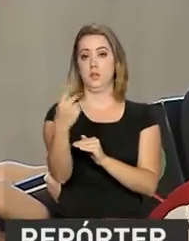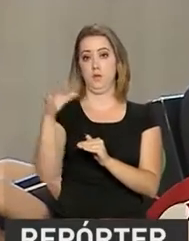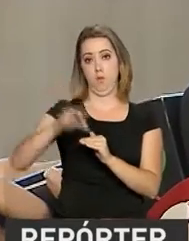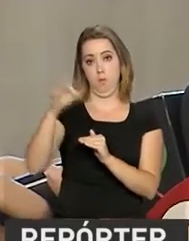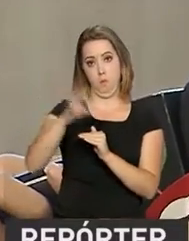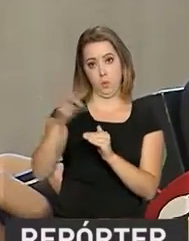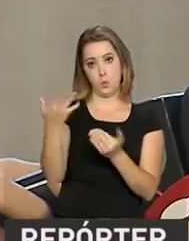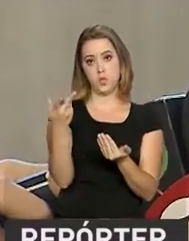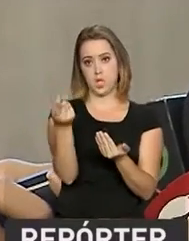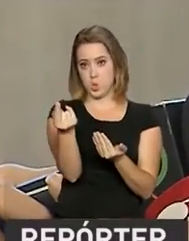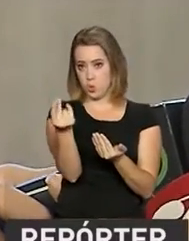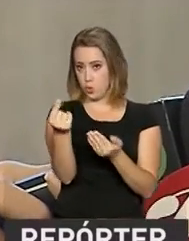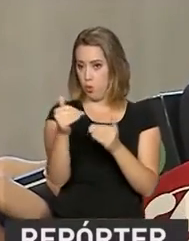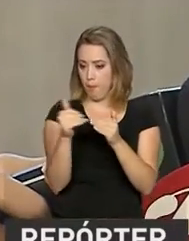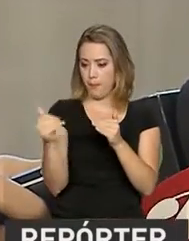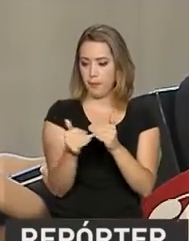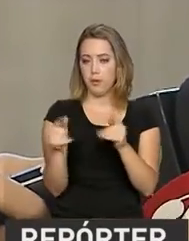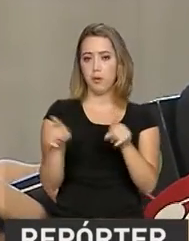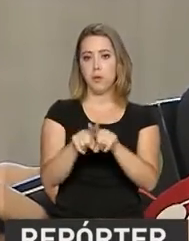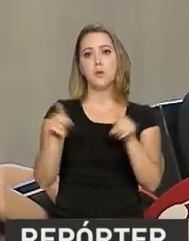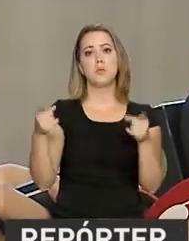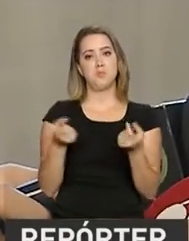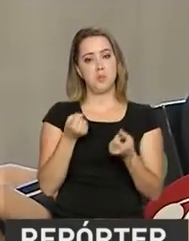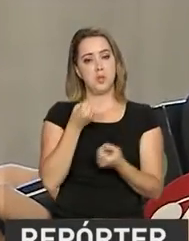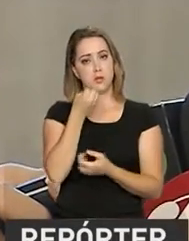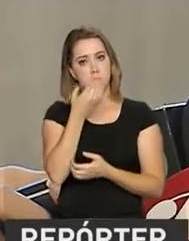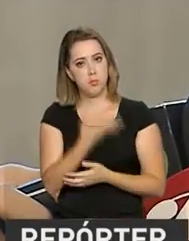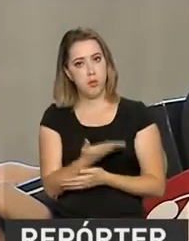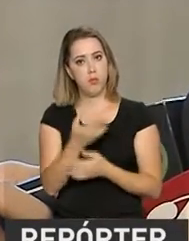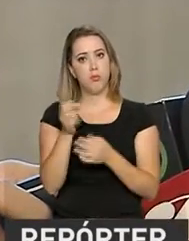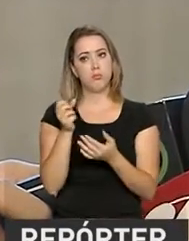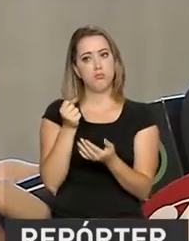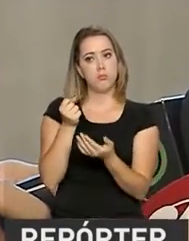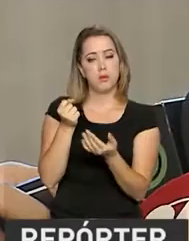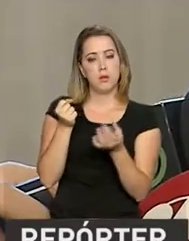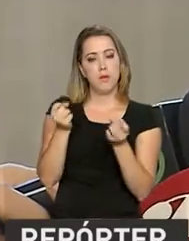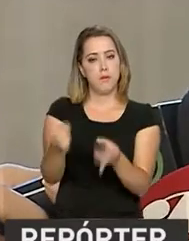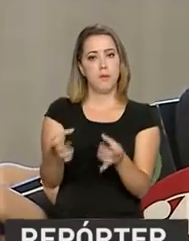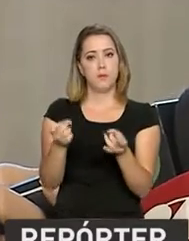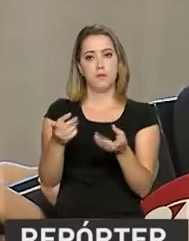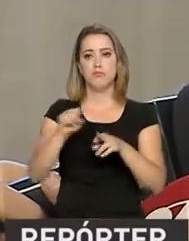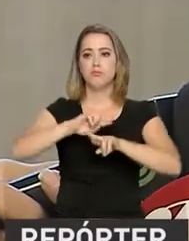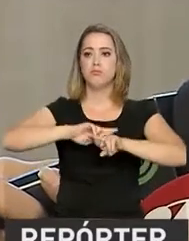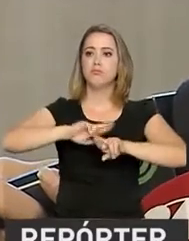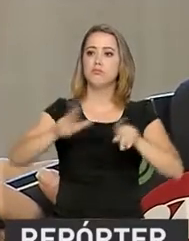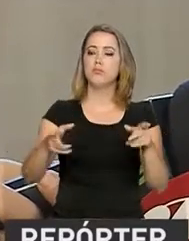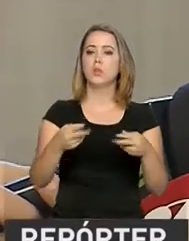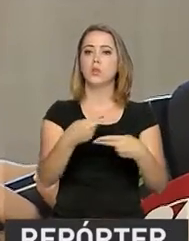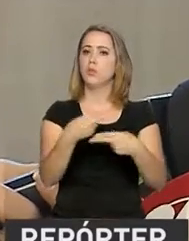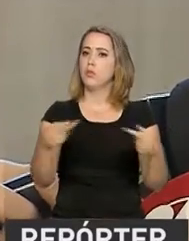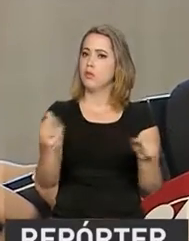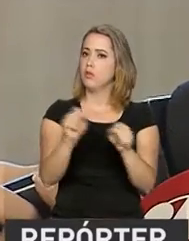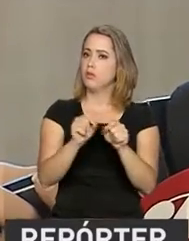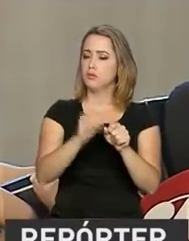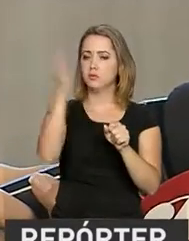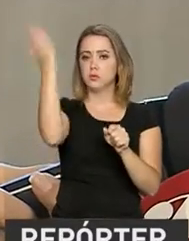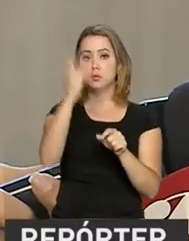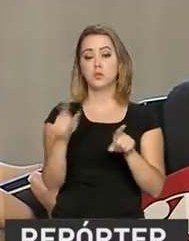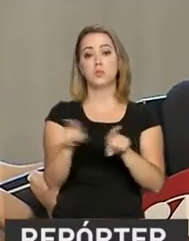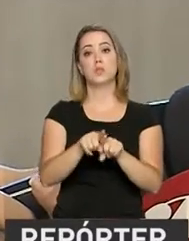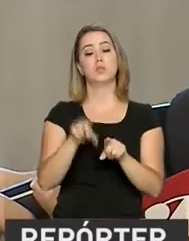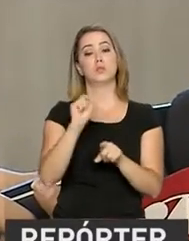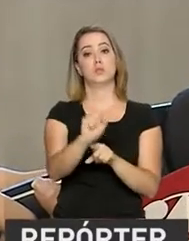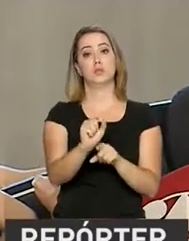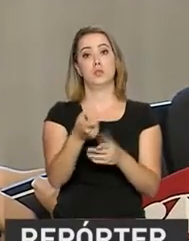pontos muito positivos tanto na exportação de produtos industrializados como na quantidade exportada e do lado